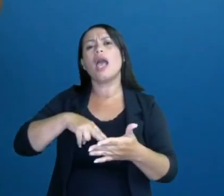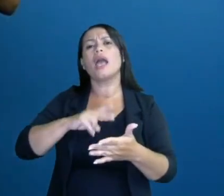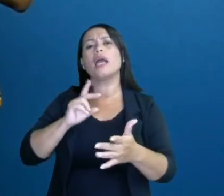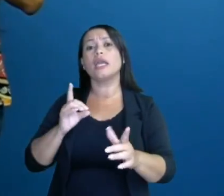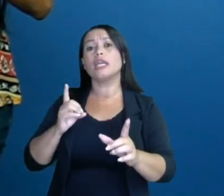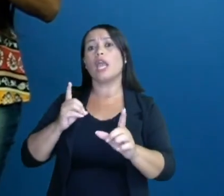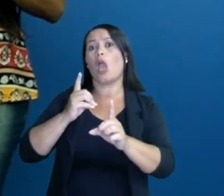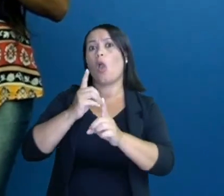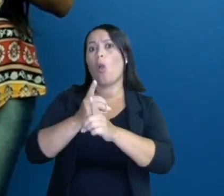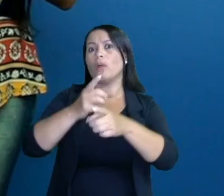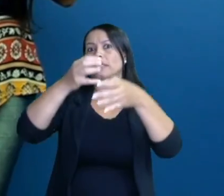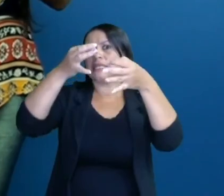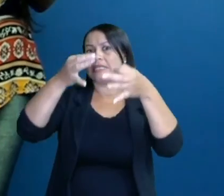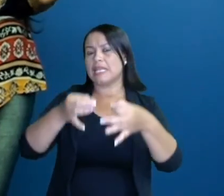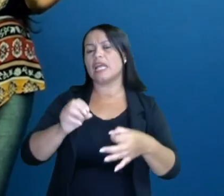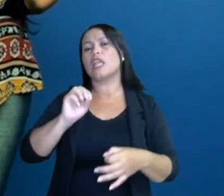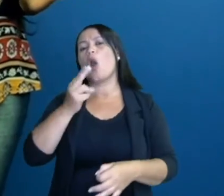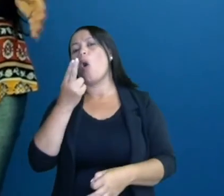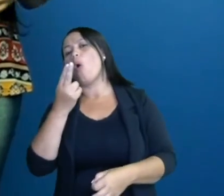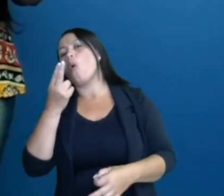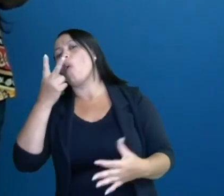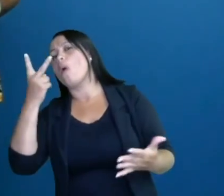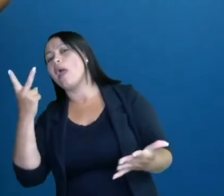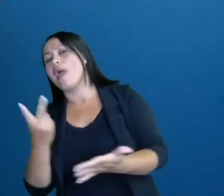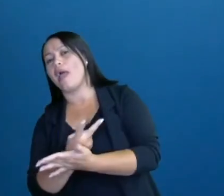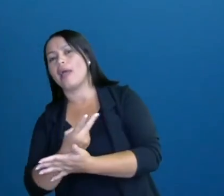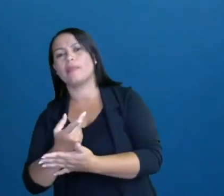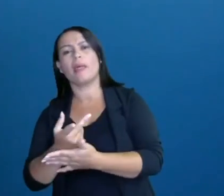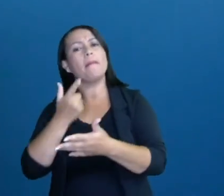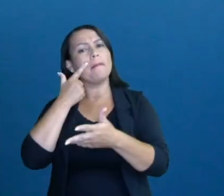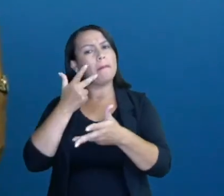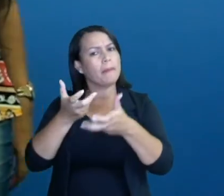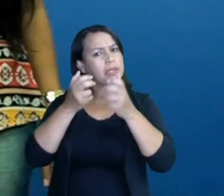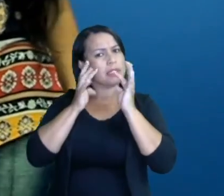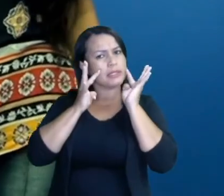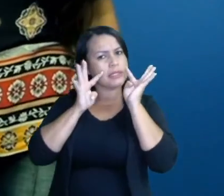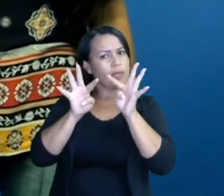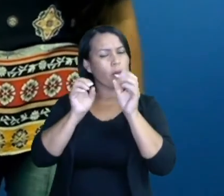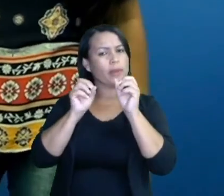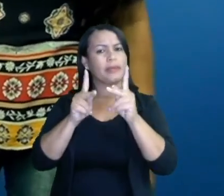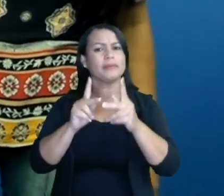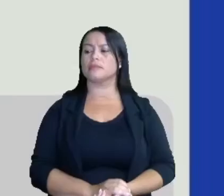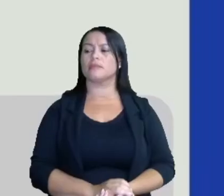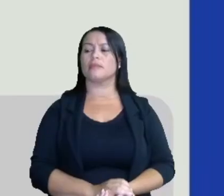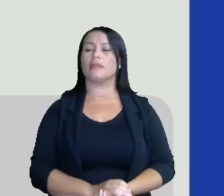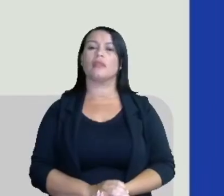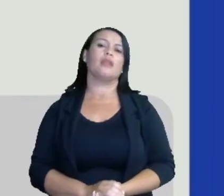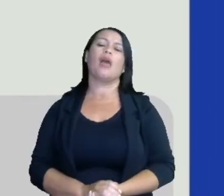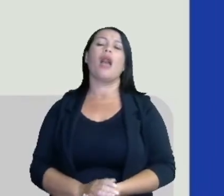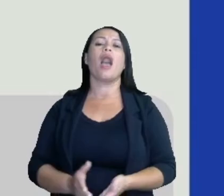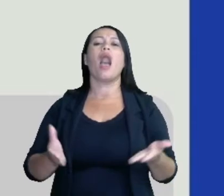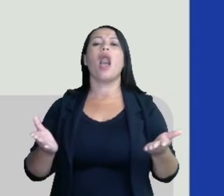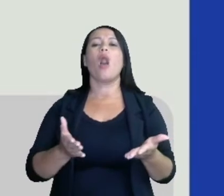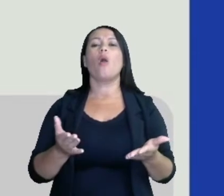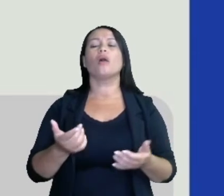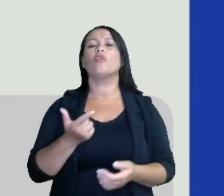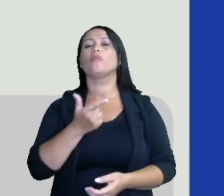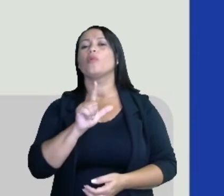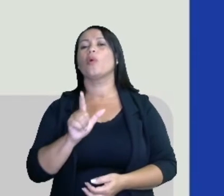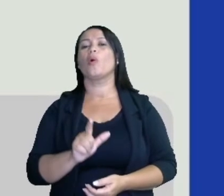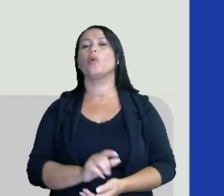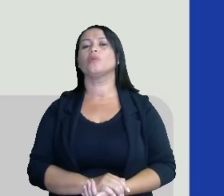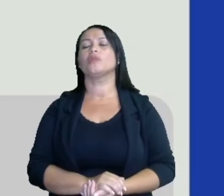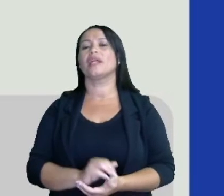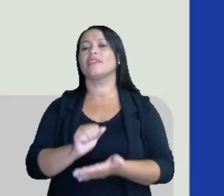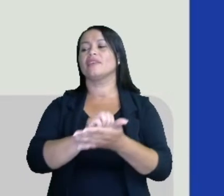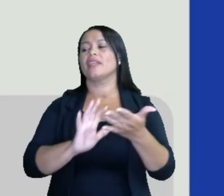a afirmação correta ou incorreta. Então, preste bastante atenção nisso, tá bom? Vamos agora para